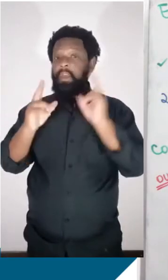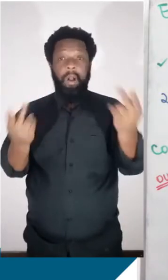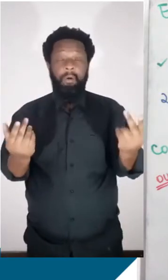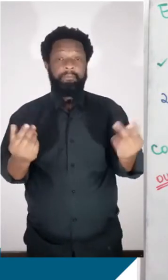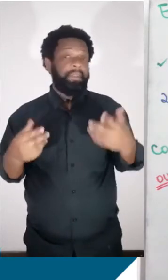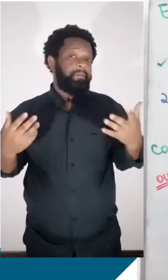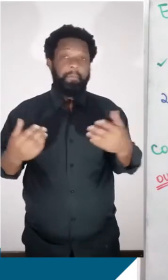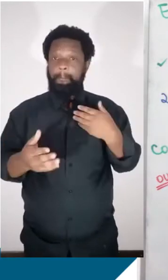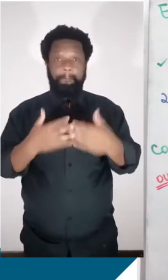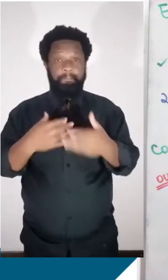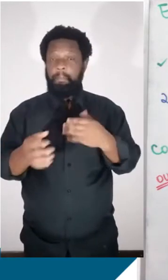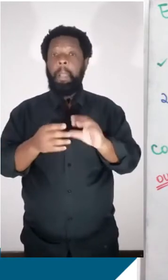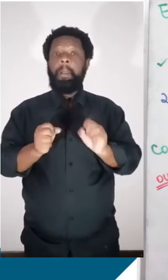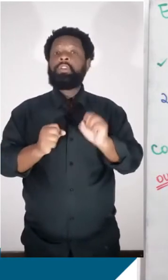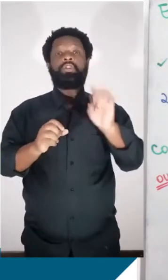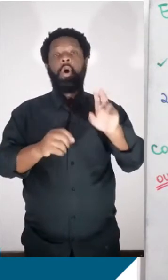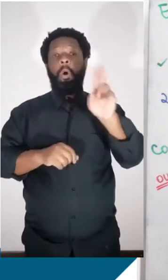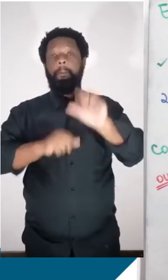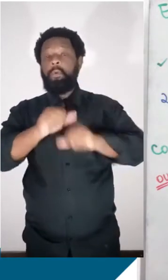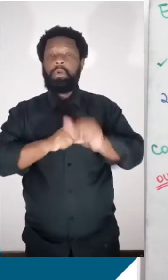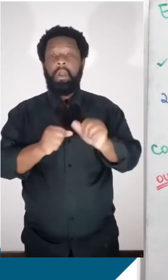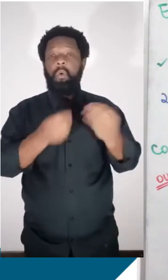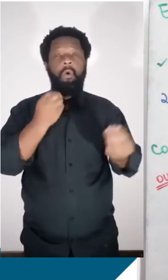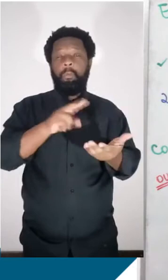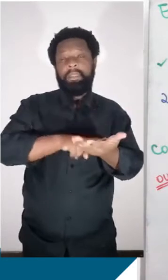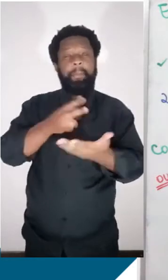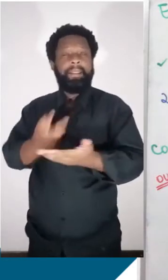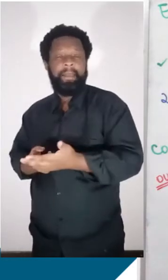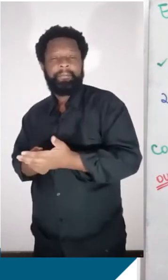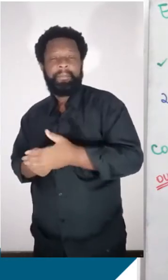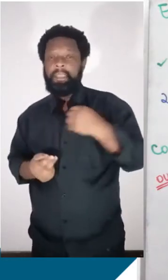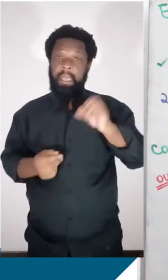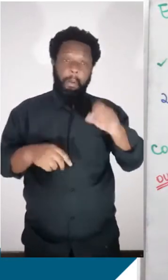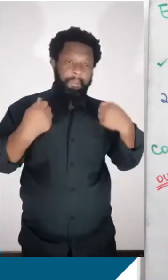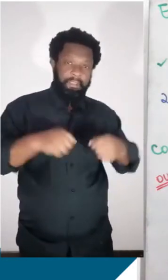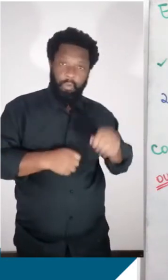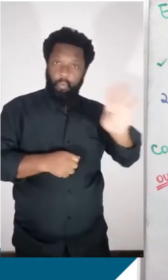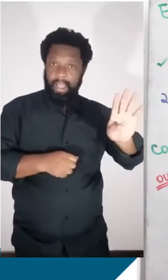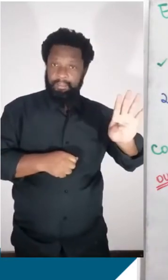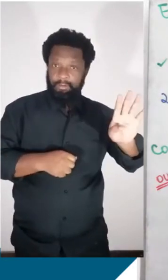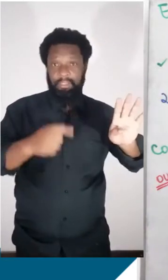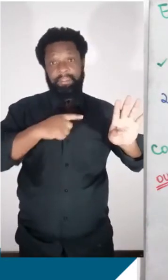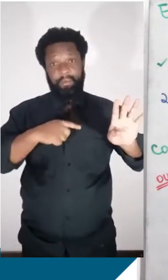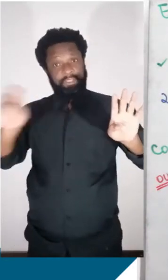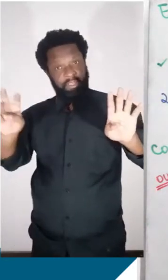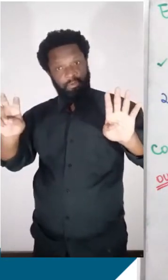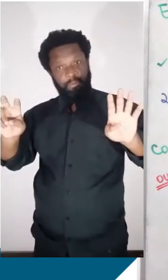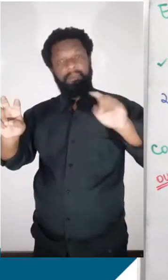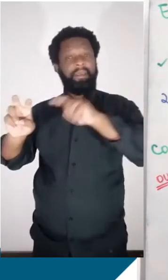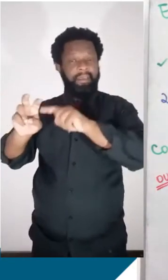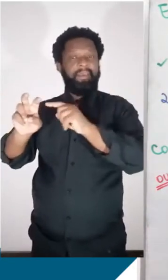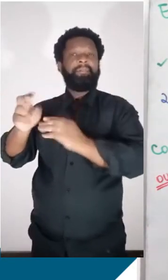cima. Tudo bem? Tanto faz o que eu vou fazer. O que muda é a minha interpretação. Aqui eu vejo que se eu preciso de 4 mol e